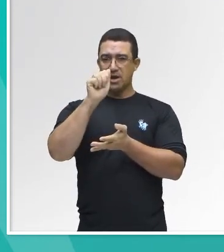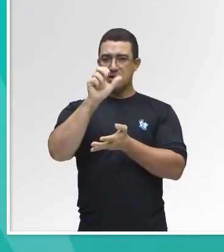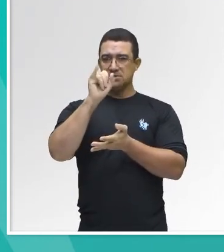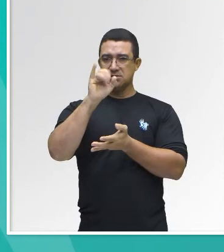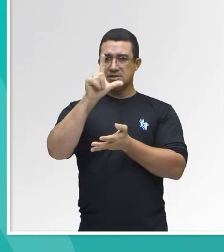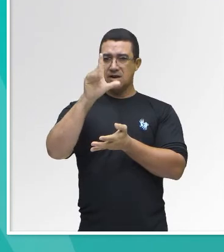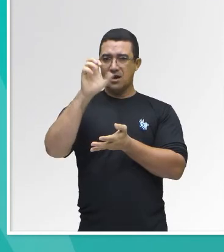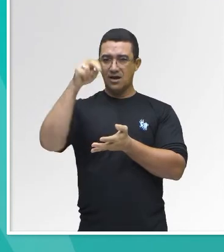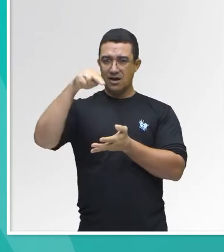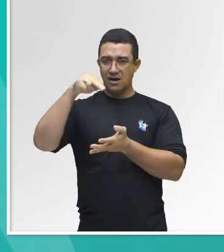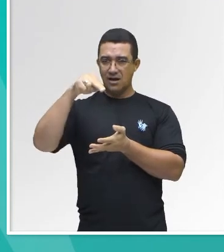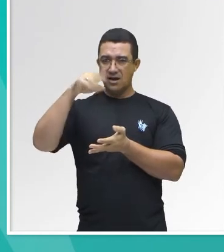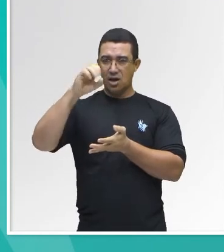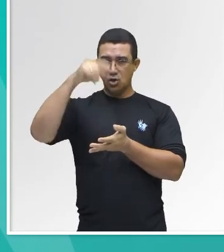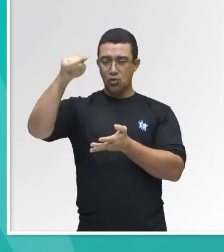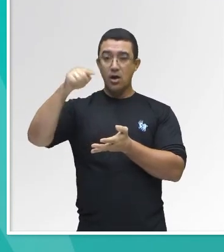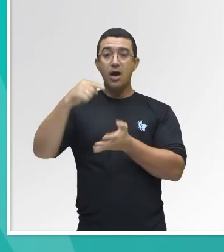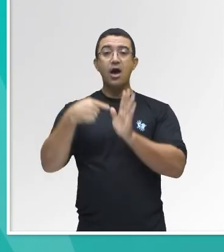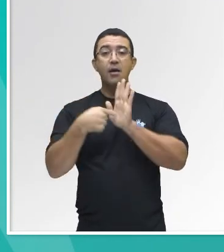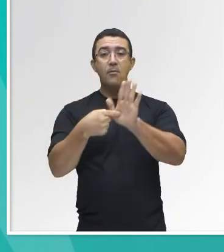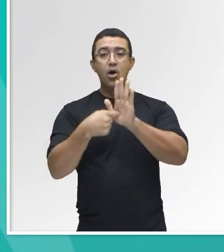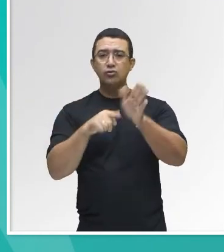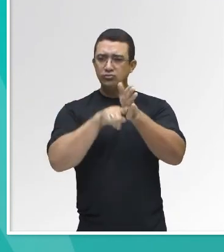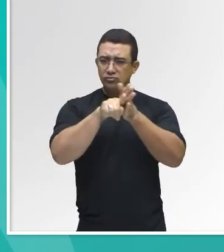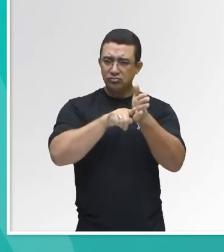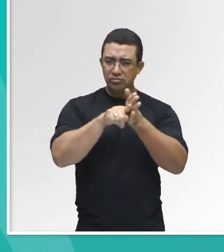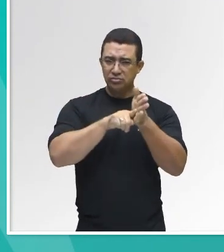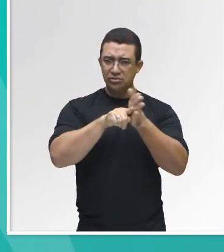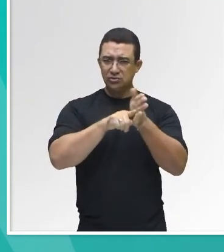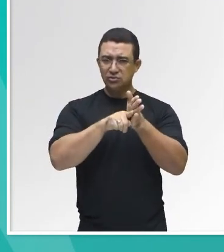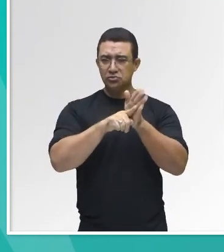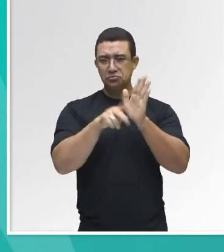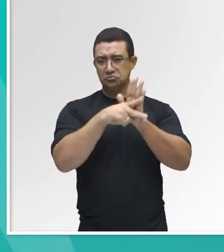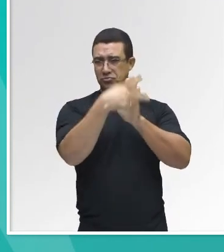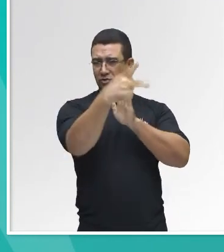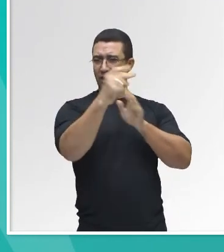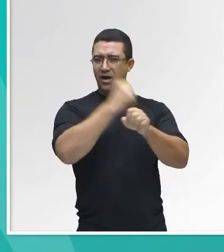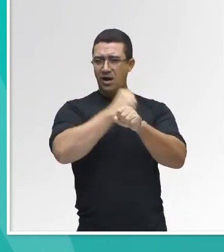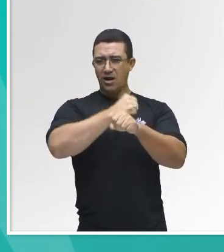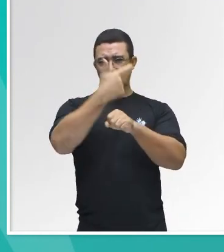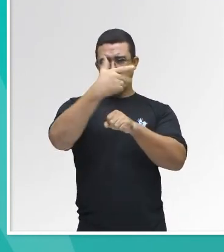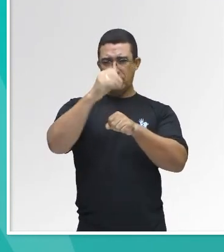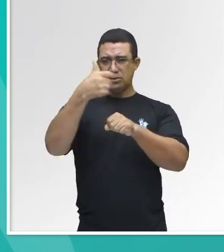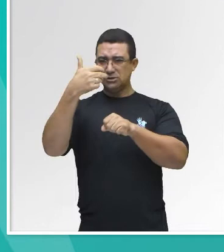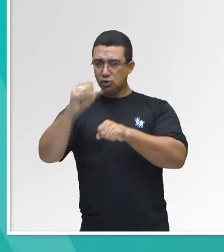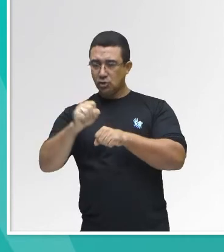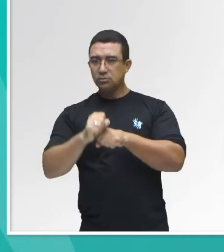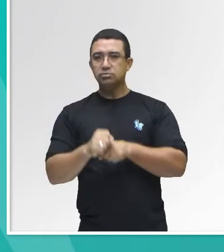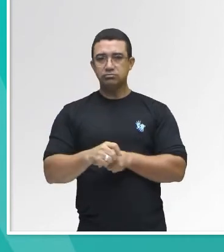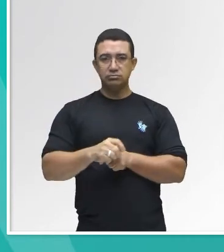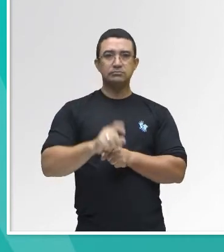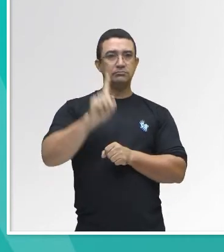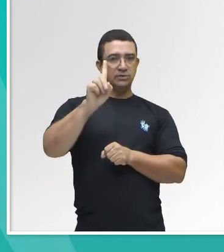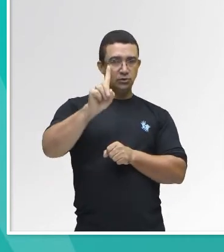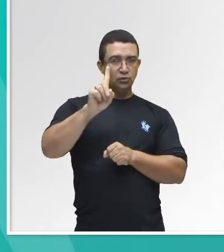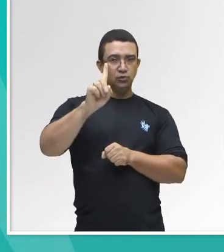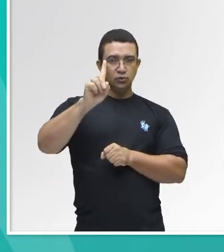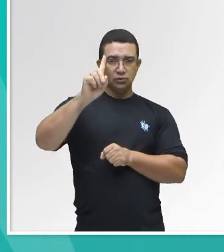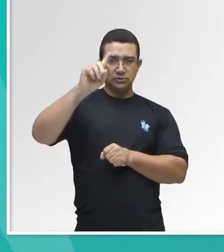eu mostro que nesse estudo, né, de acordo com esse estudo, em 2018 se registraram 1.173